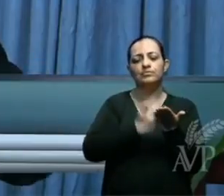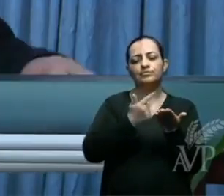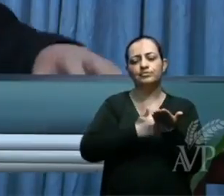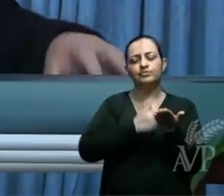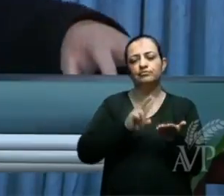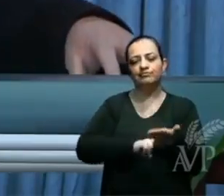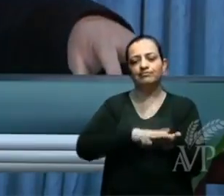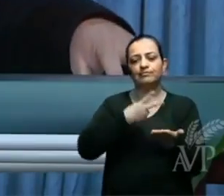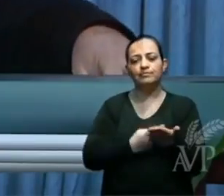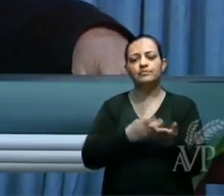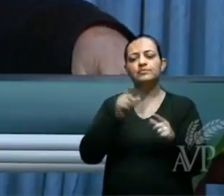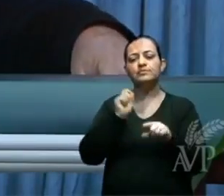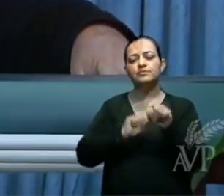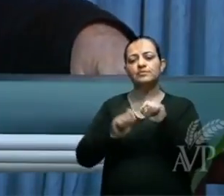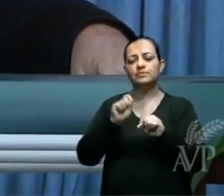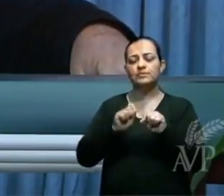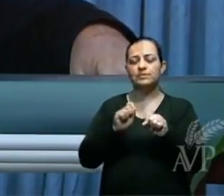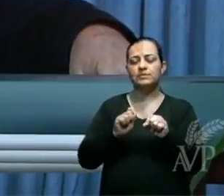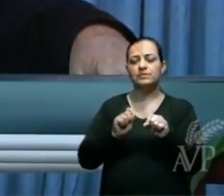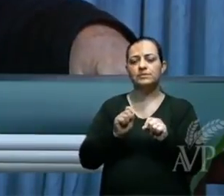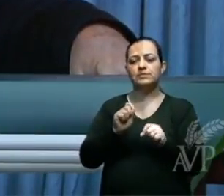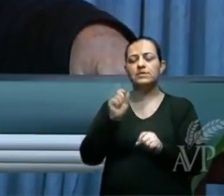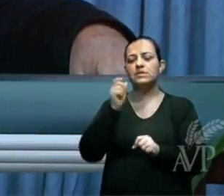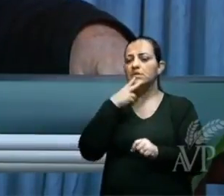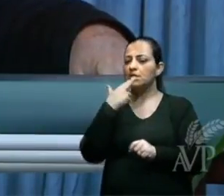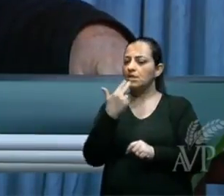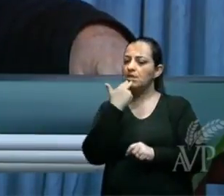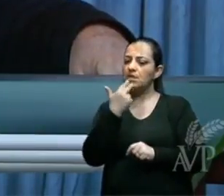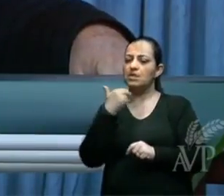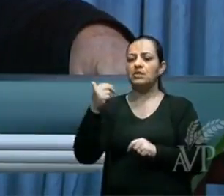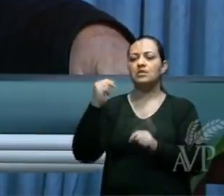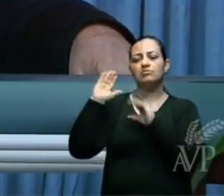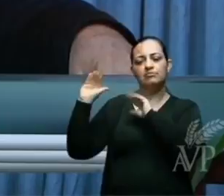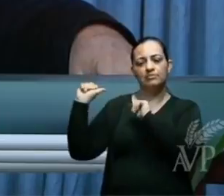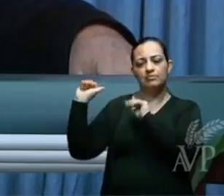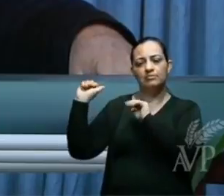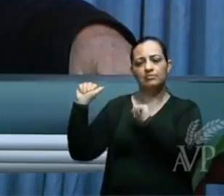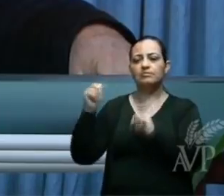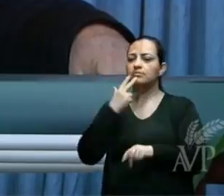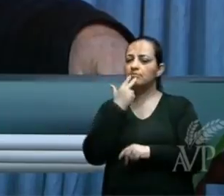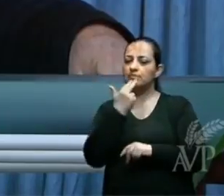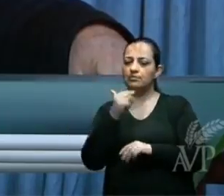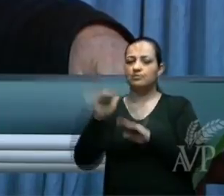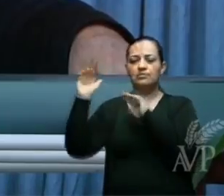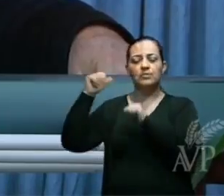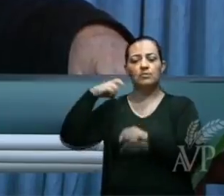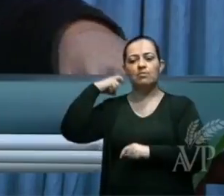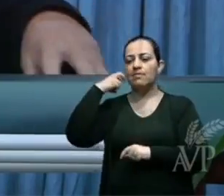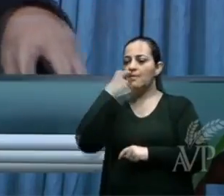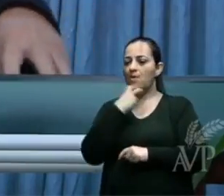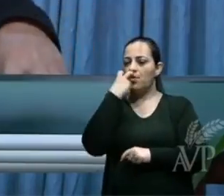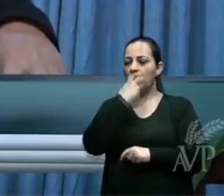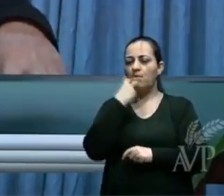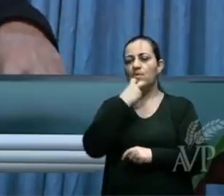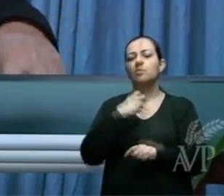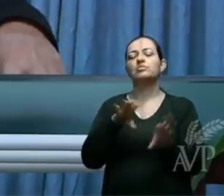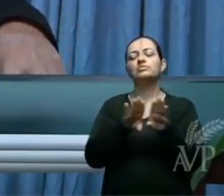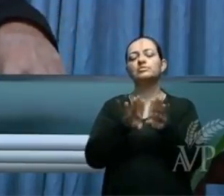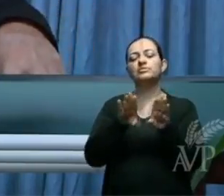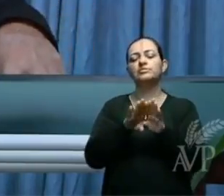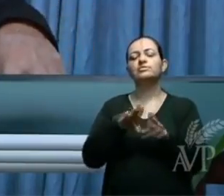elas era pegada da palavra abla dá né que veio do irmão da